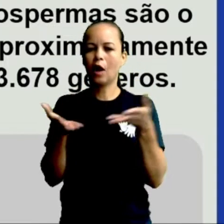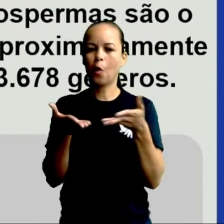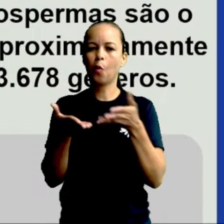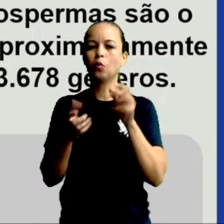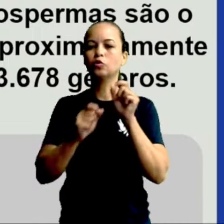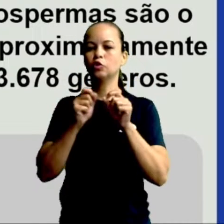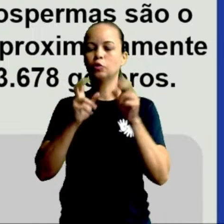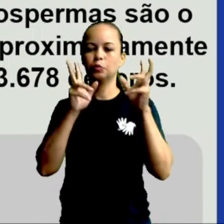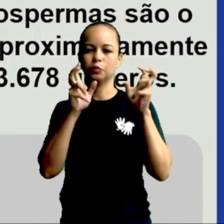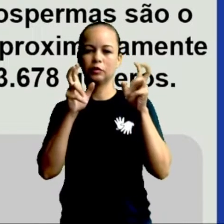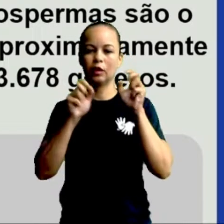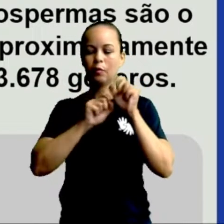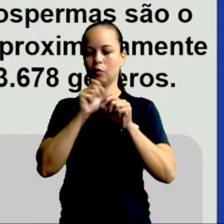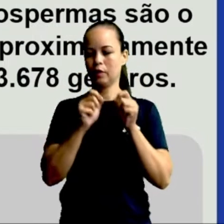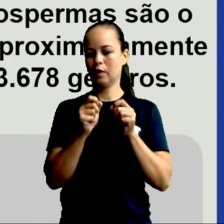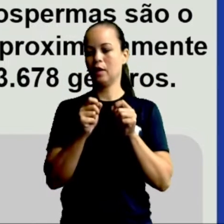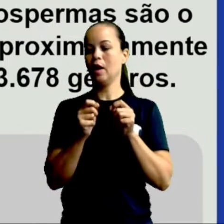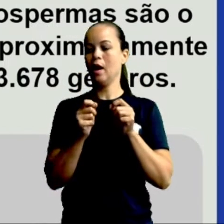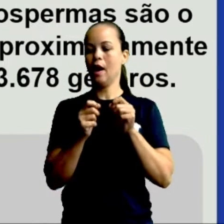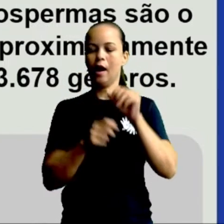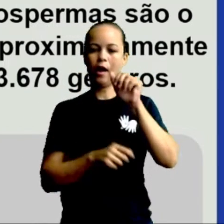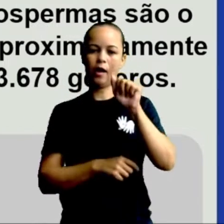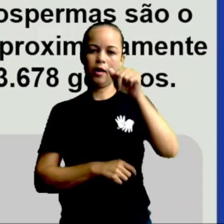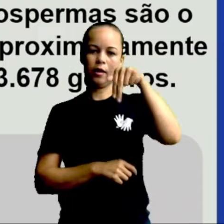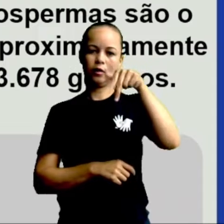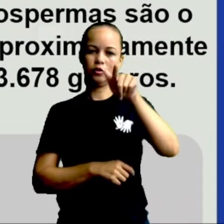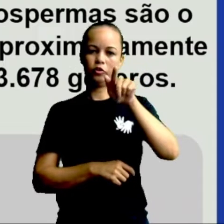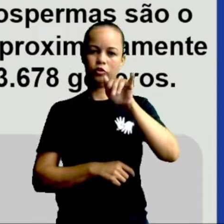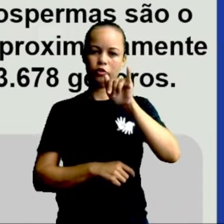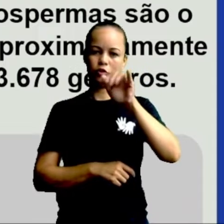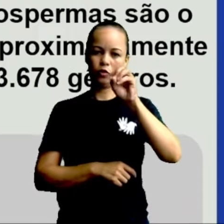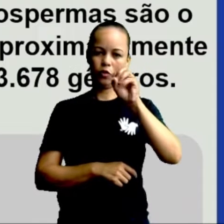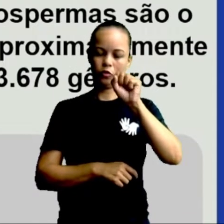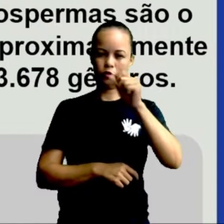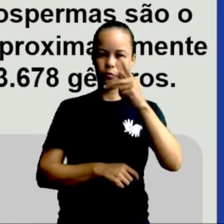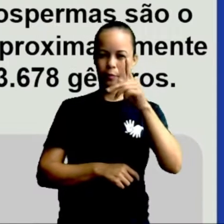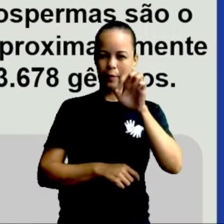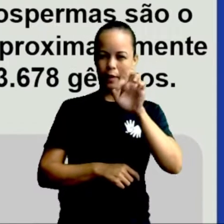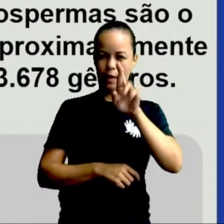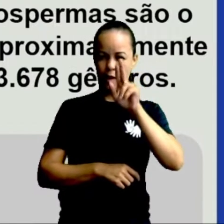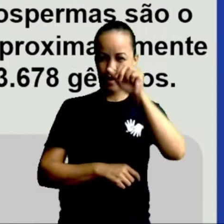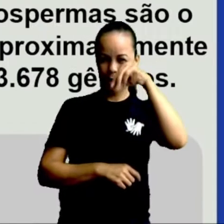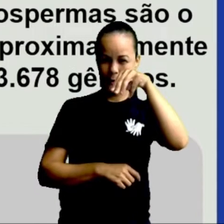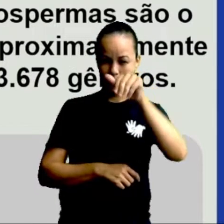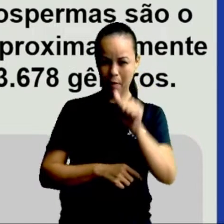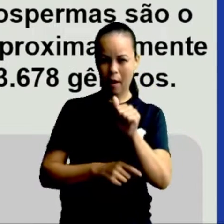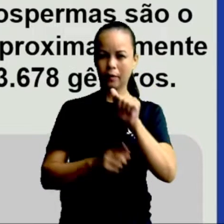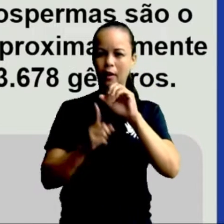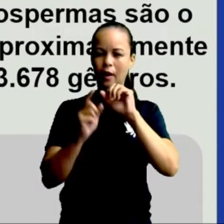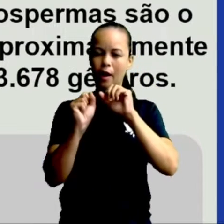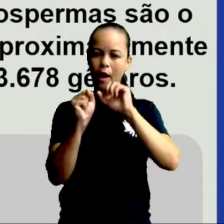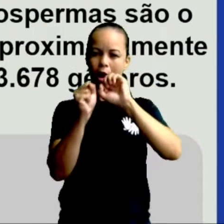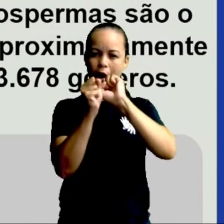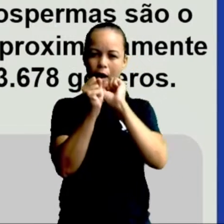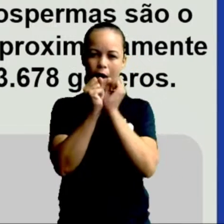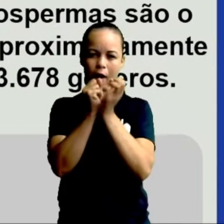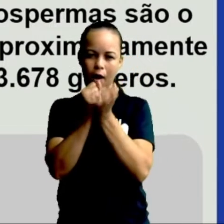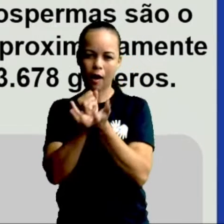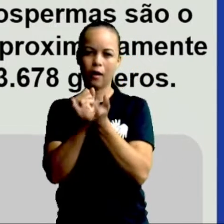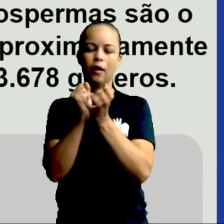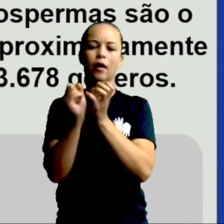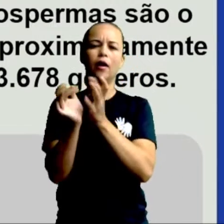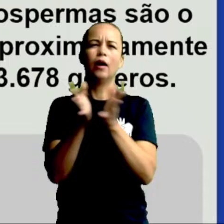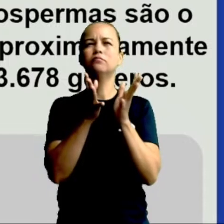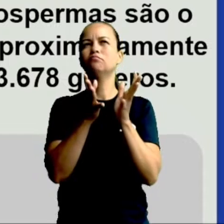hoje? É sobre as angiospermas. Como vocês possivelmente já devem ter feito uma análise da nossa vida pregressa, das nossas últimas aulas, a